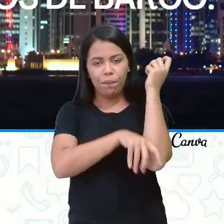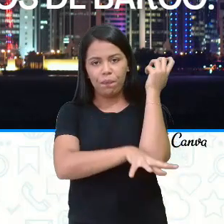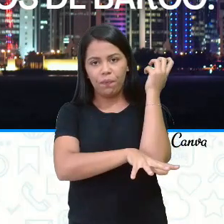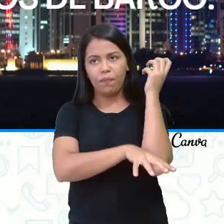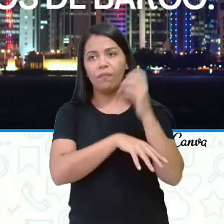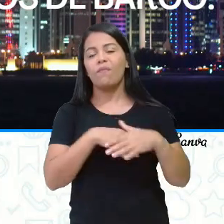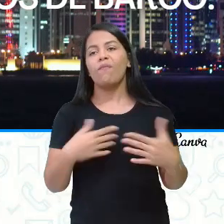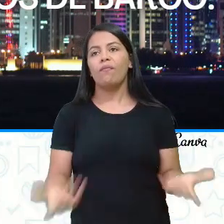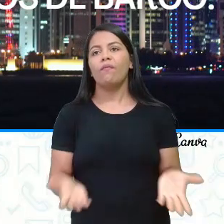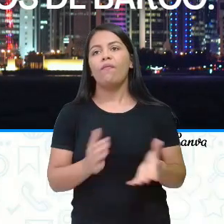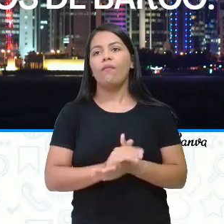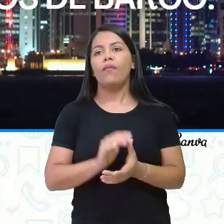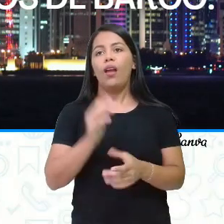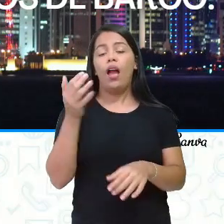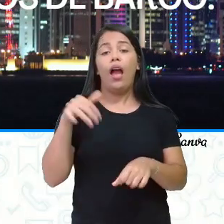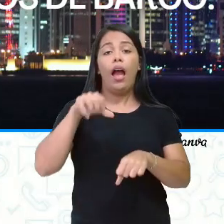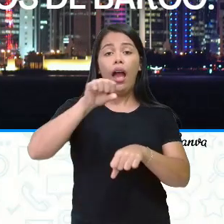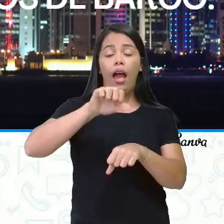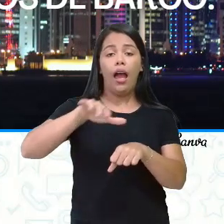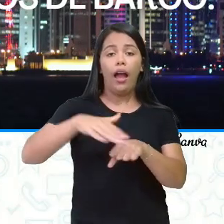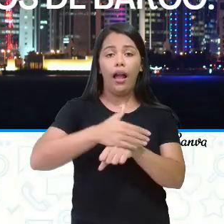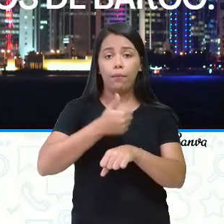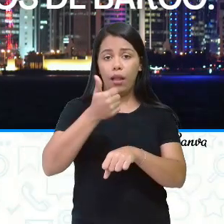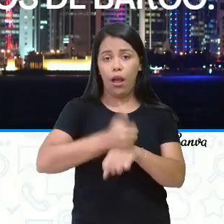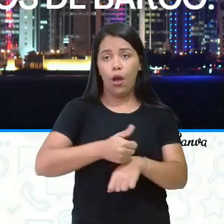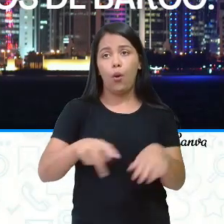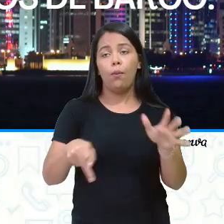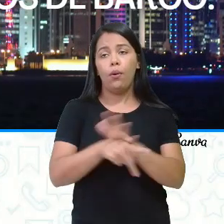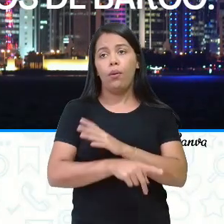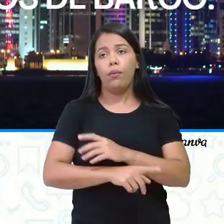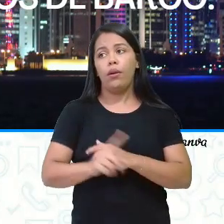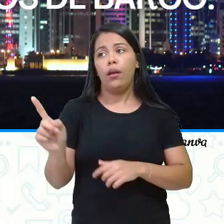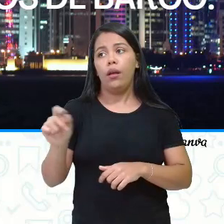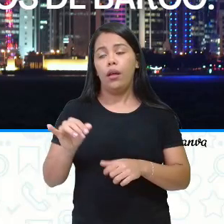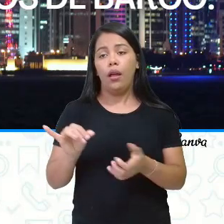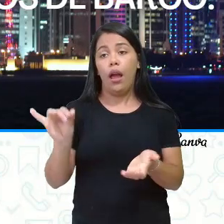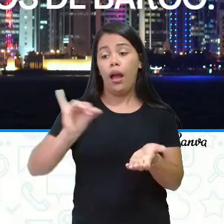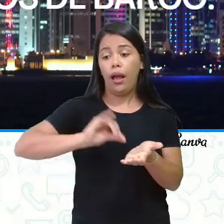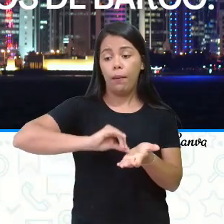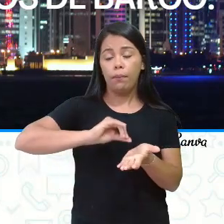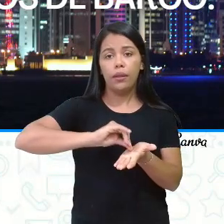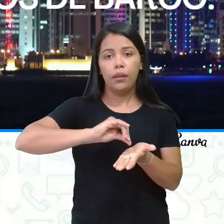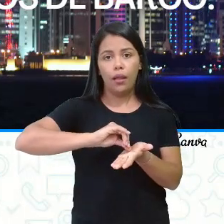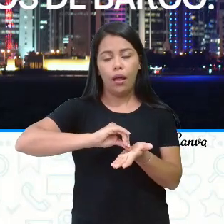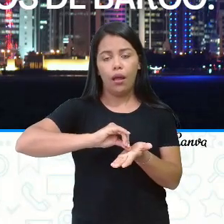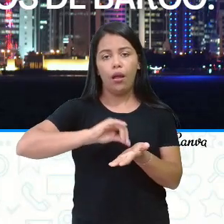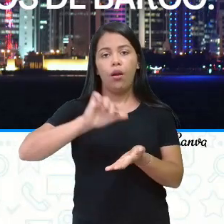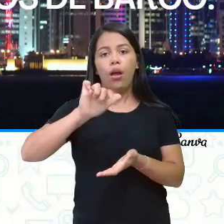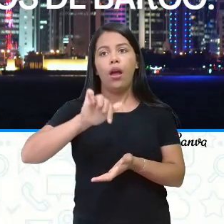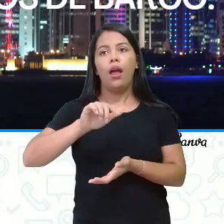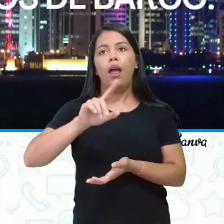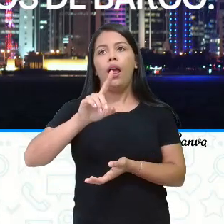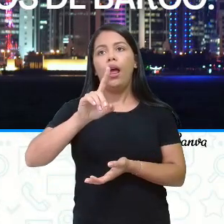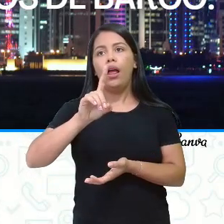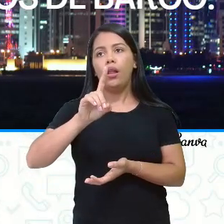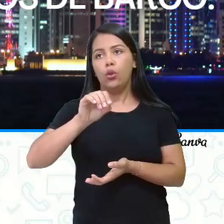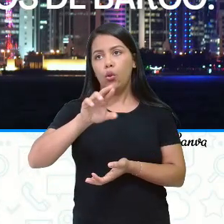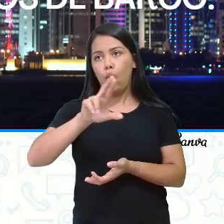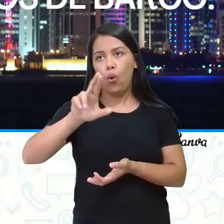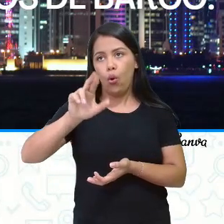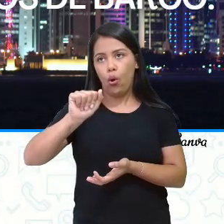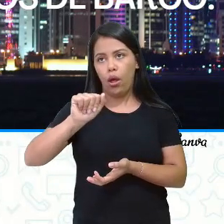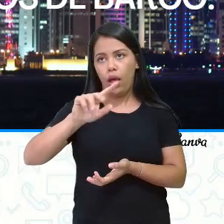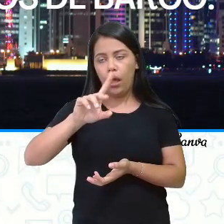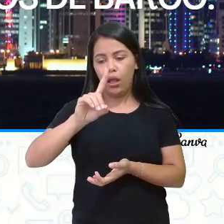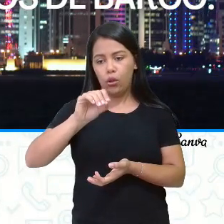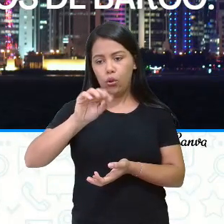chamada Doha, conta com mais da metade da população do país. Quer dizer, ela é uma cidade grande. Olha que coisa linda essa imagem aí atrás. É